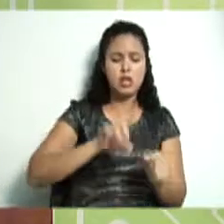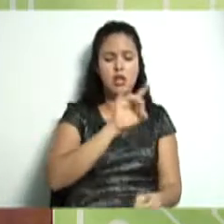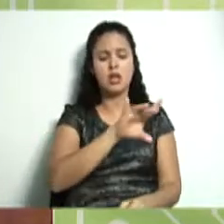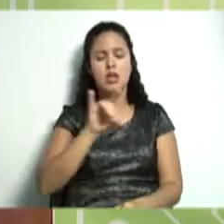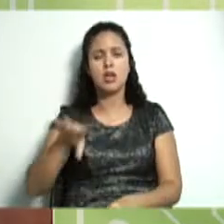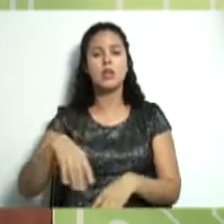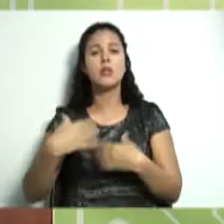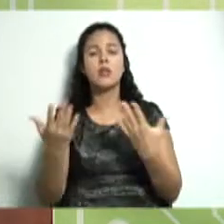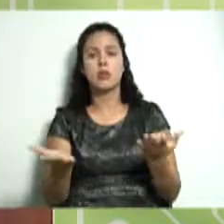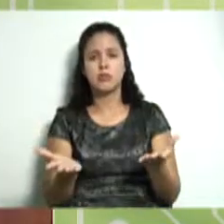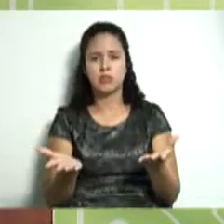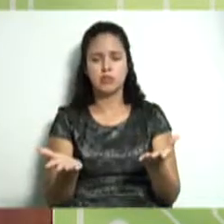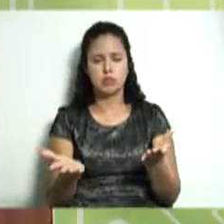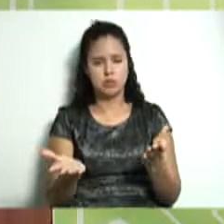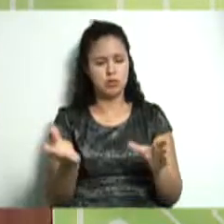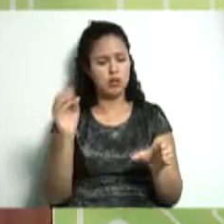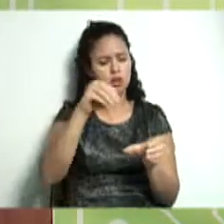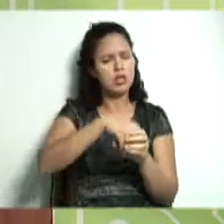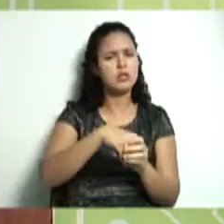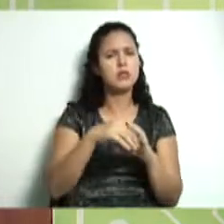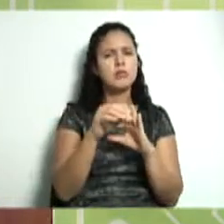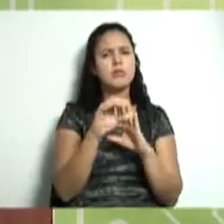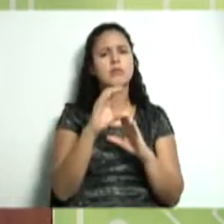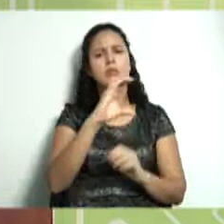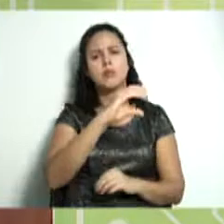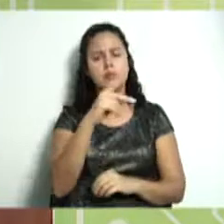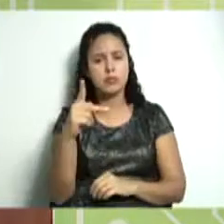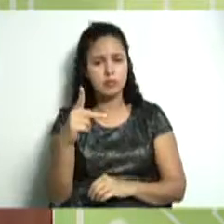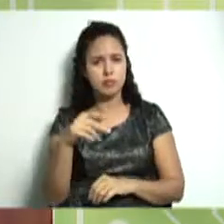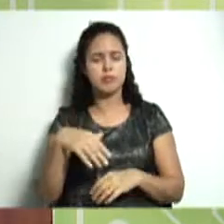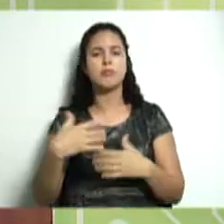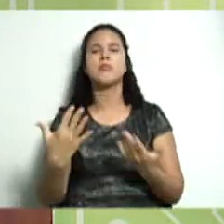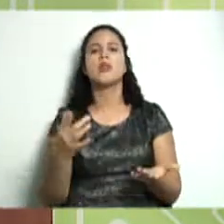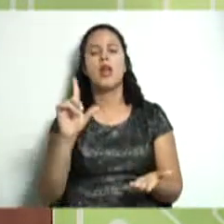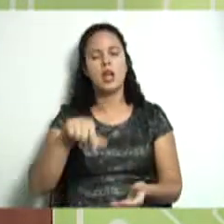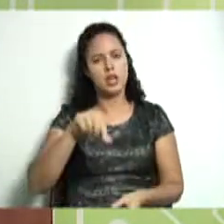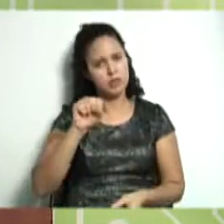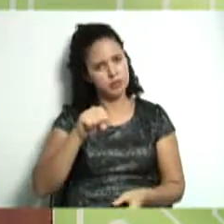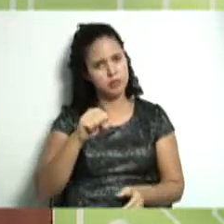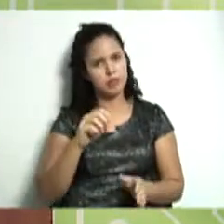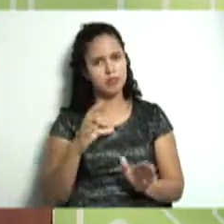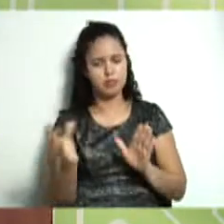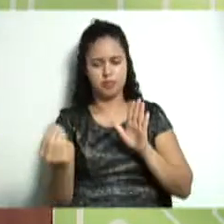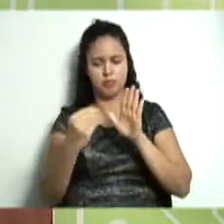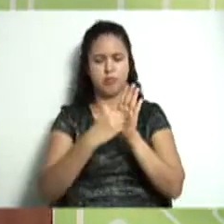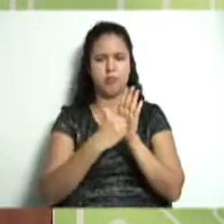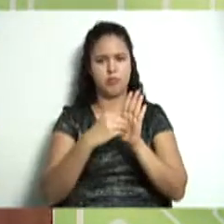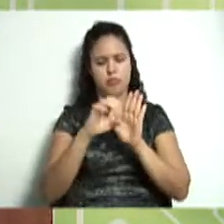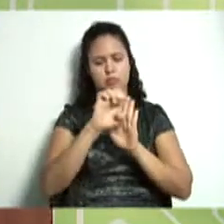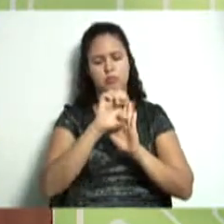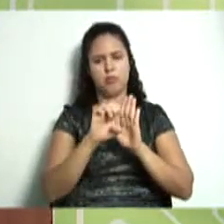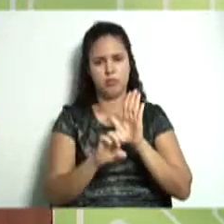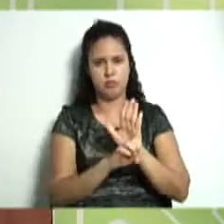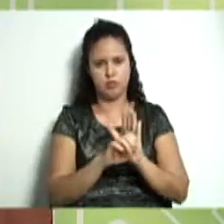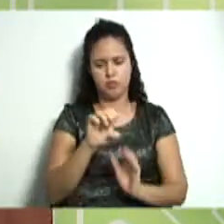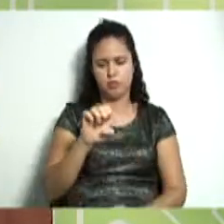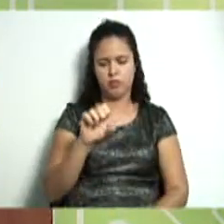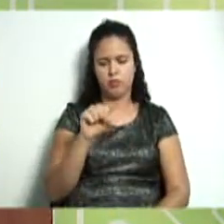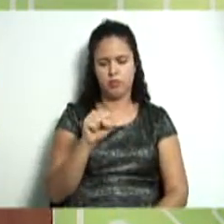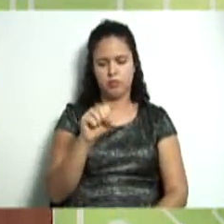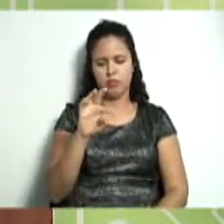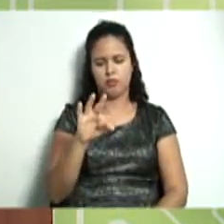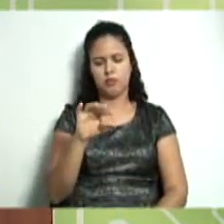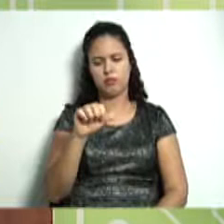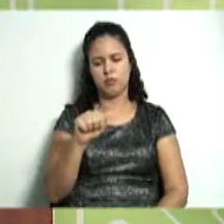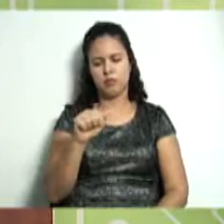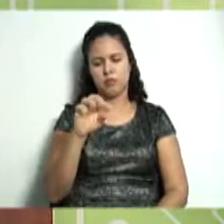um dentro de uma cooperativa? Estará definido no estatuto. E quem faz o estatuto